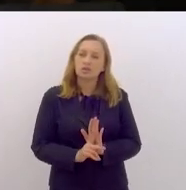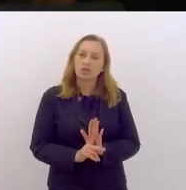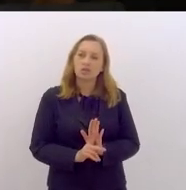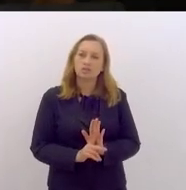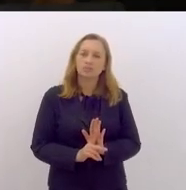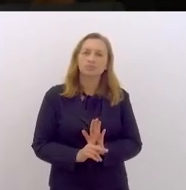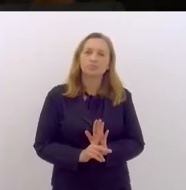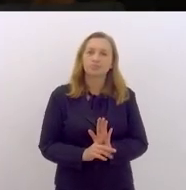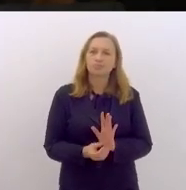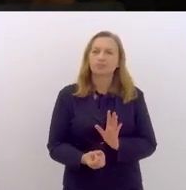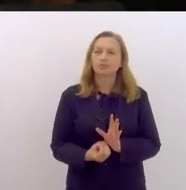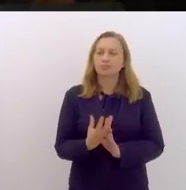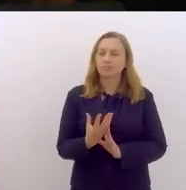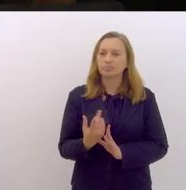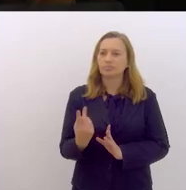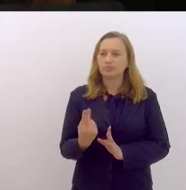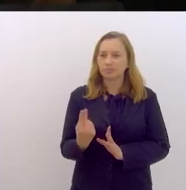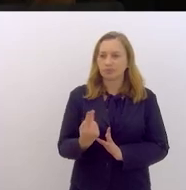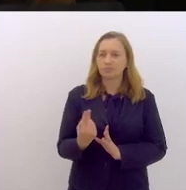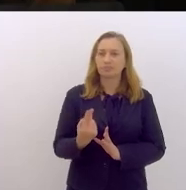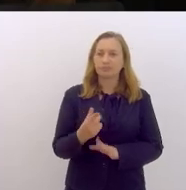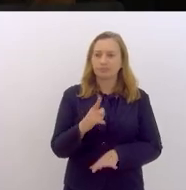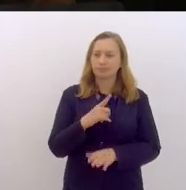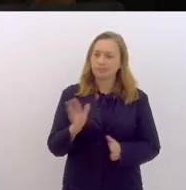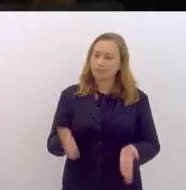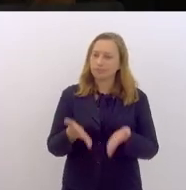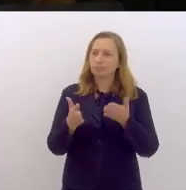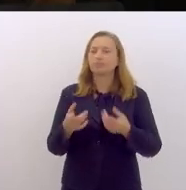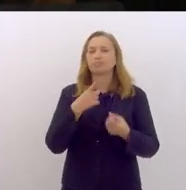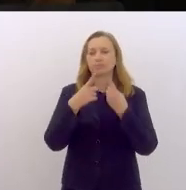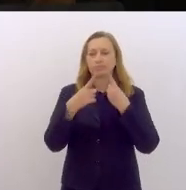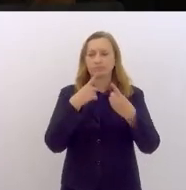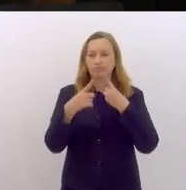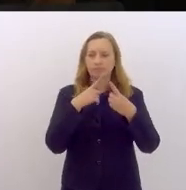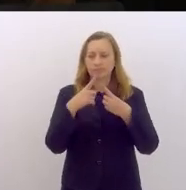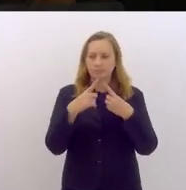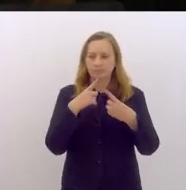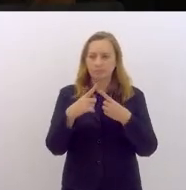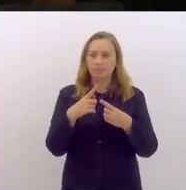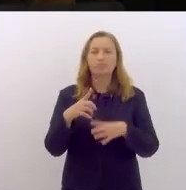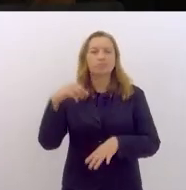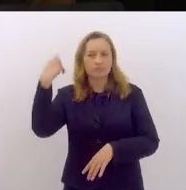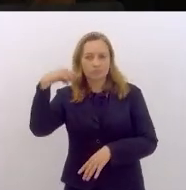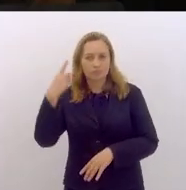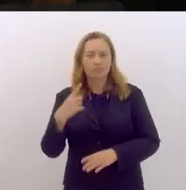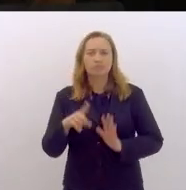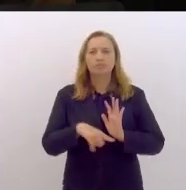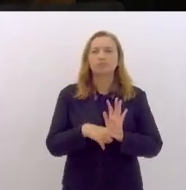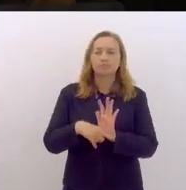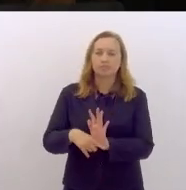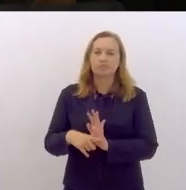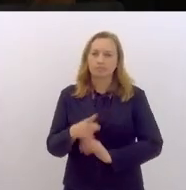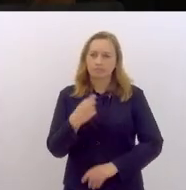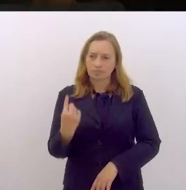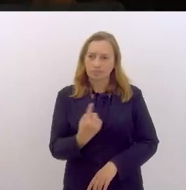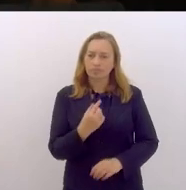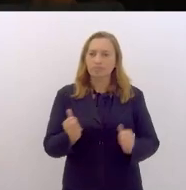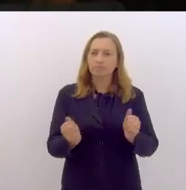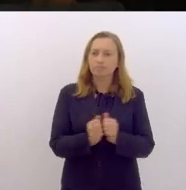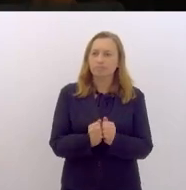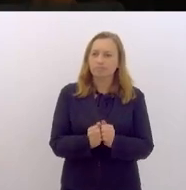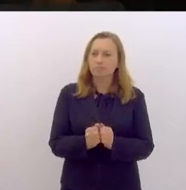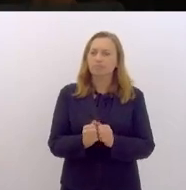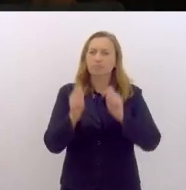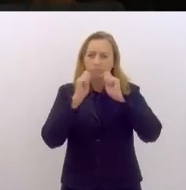como autor, mas foi um dos que incentivou e discutiu e colocou advogados para nos ajudar, junto com a